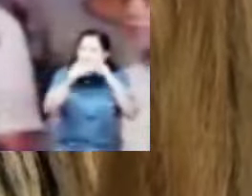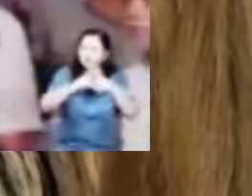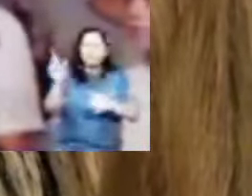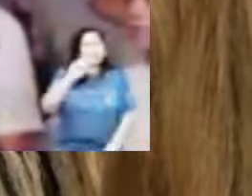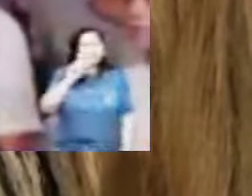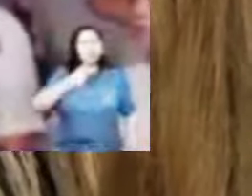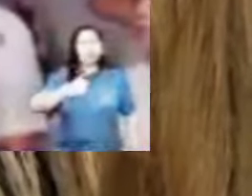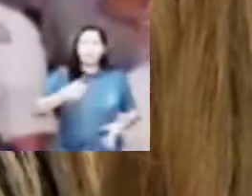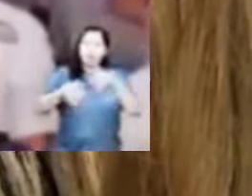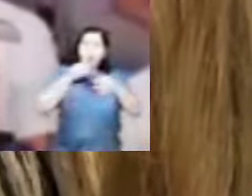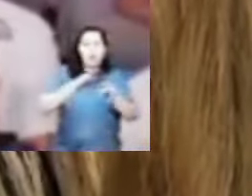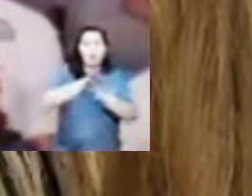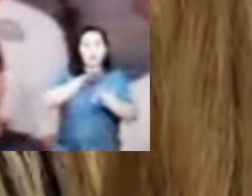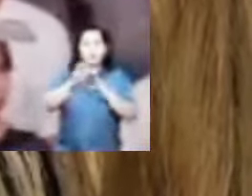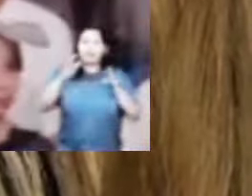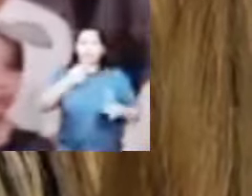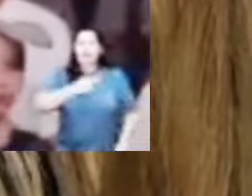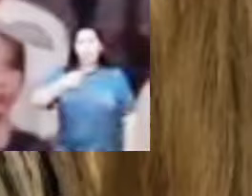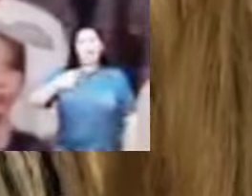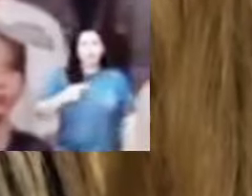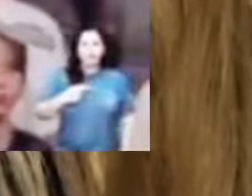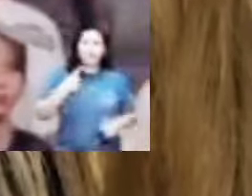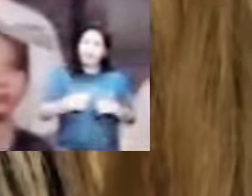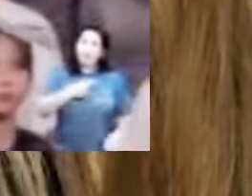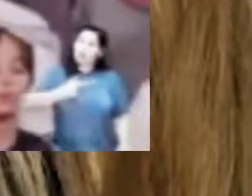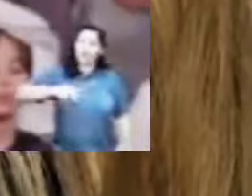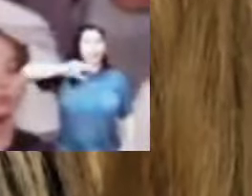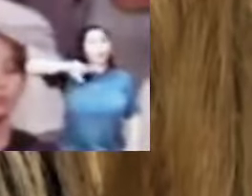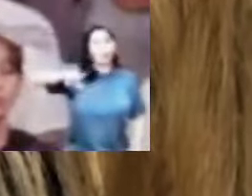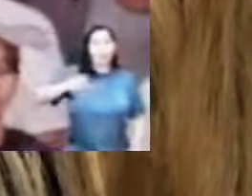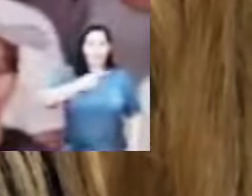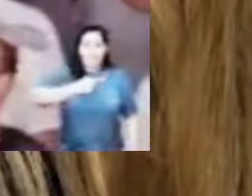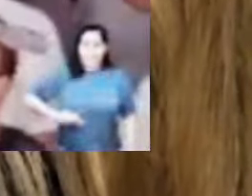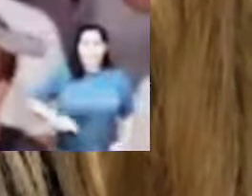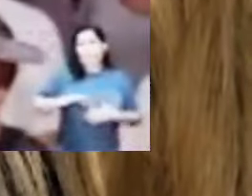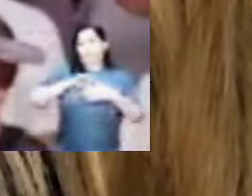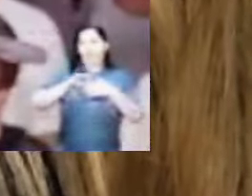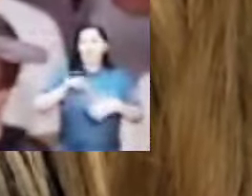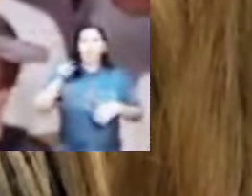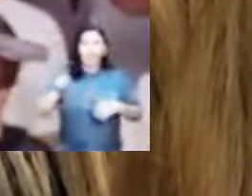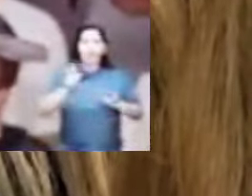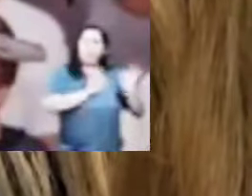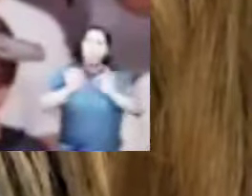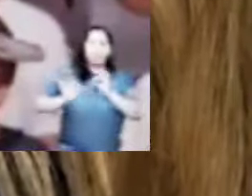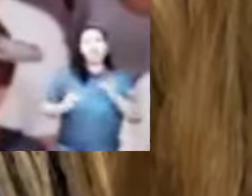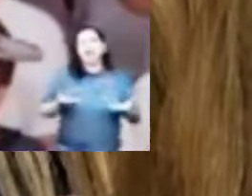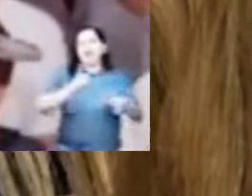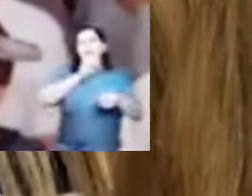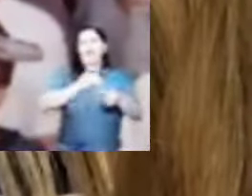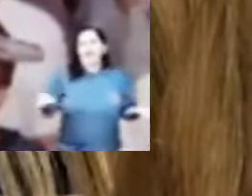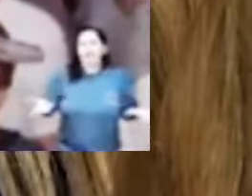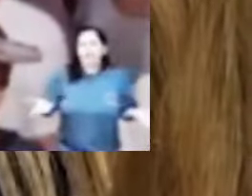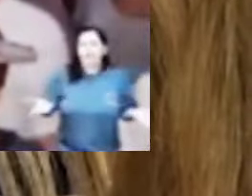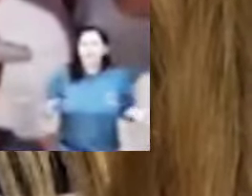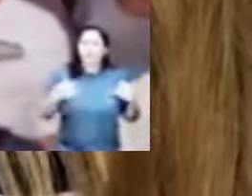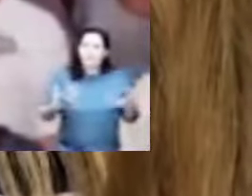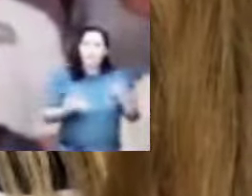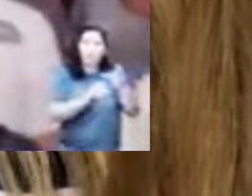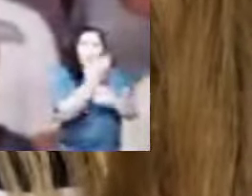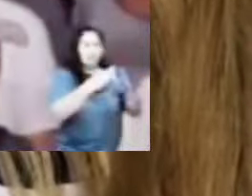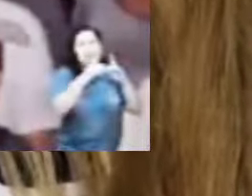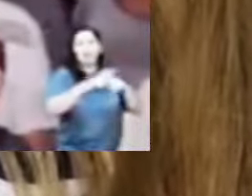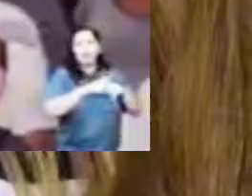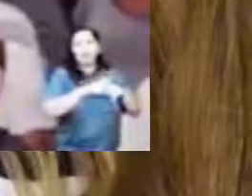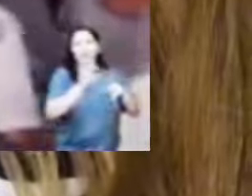pastor que tá numa organização que pastor não é presidente, é um empresário. Pra poder manipular o dízimo, pra ninguém saber o dízimo que ele dá. Então cria uma igreja